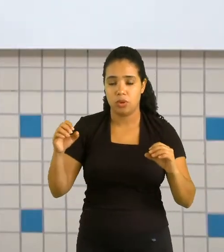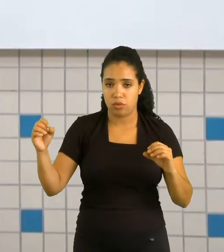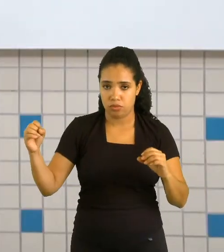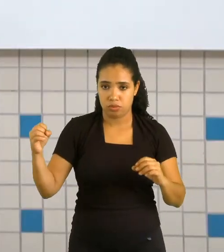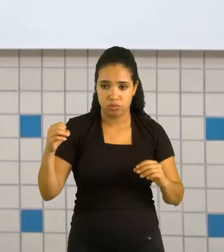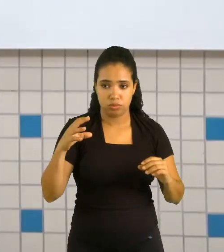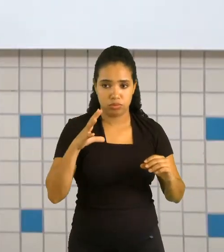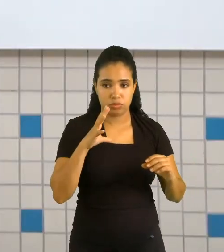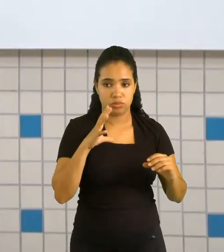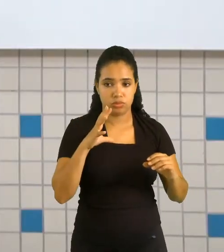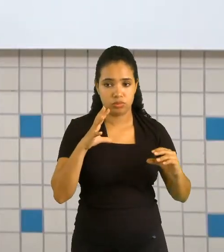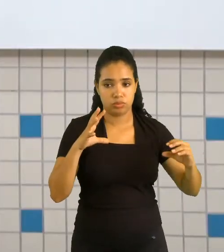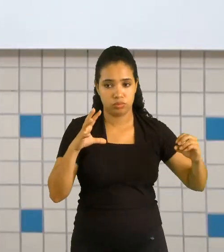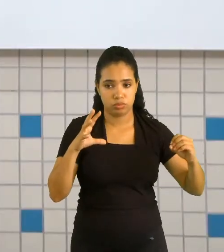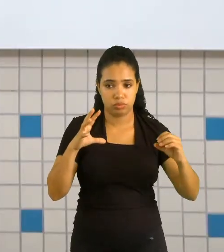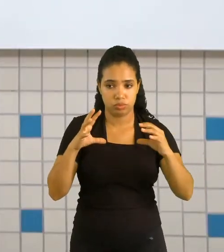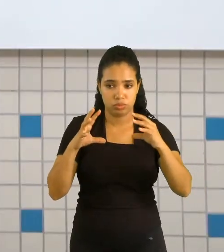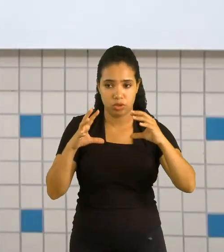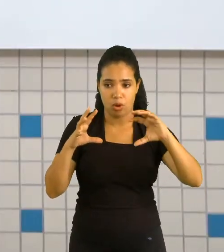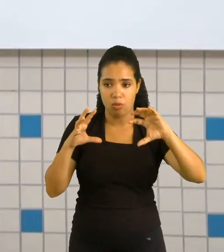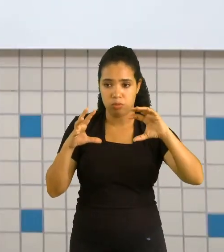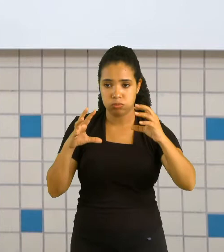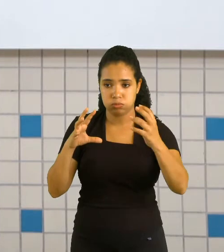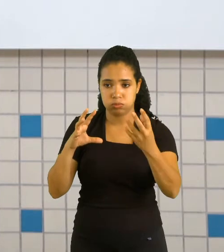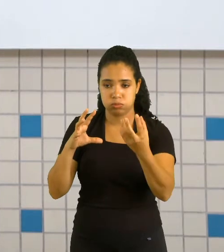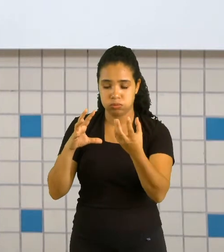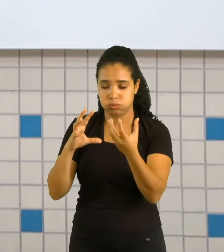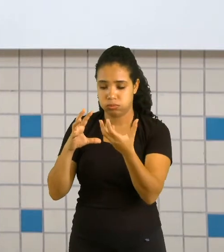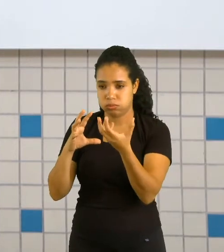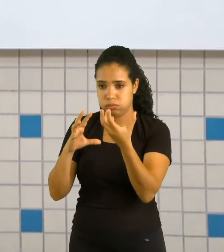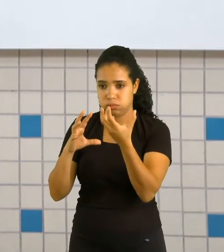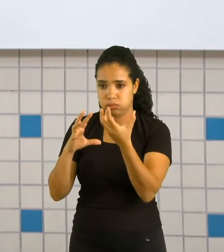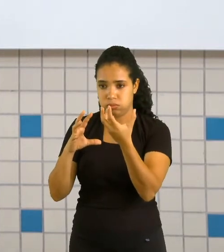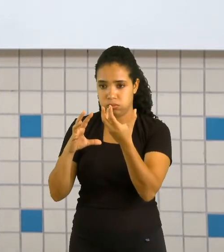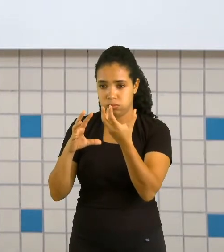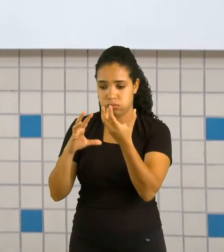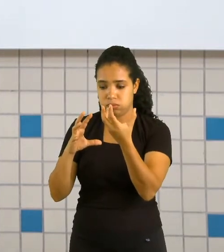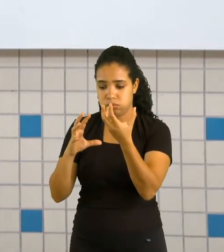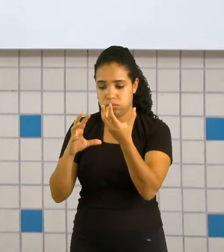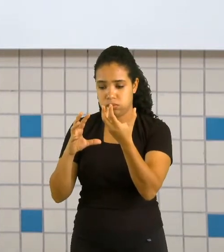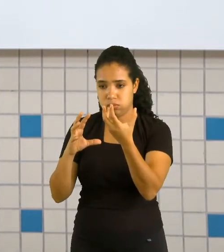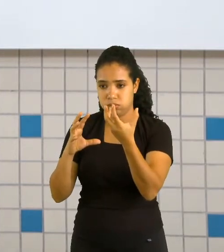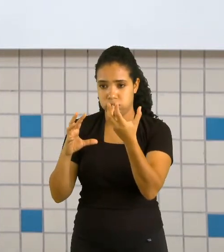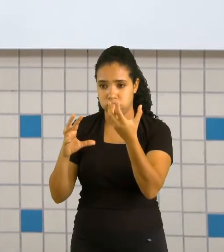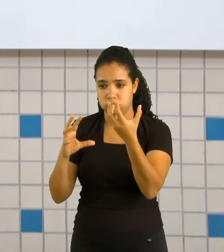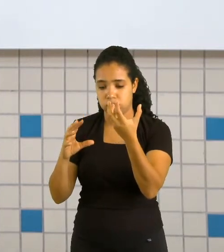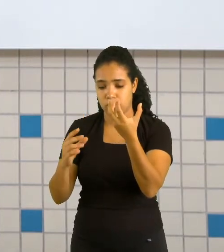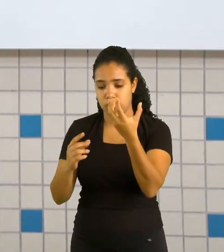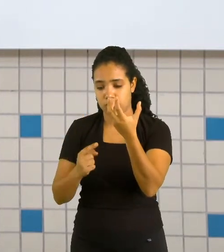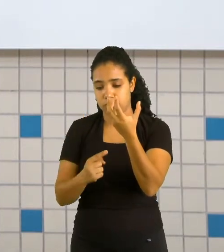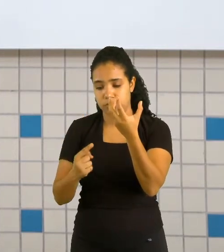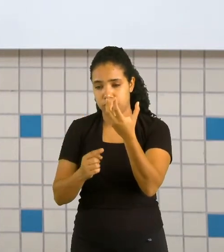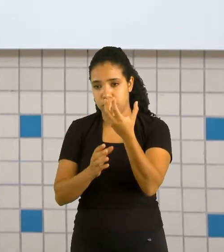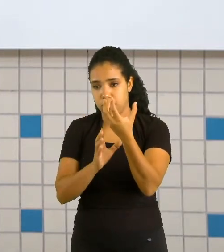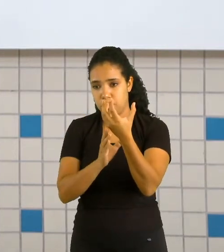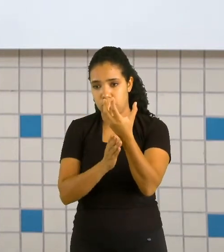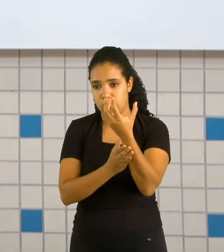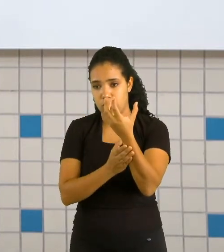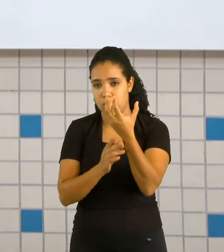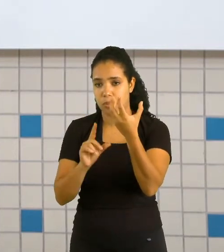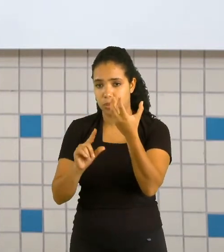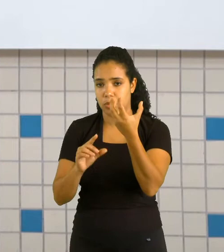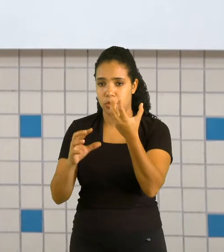a Terra receba mais luz na parte de cima e menos luz na parte de baixo. Isso faz